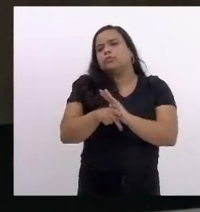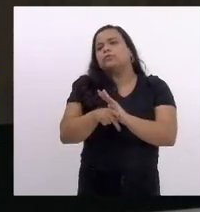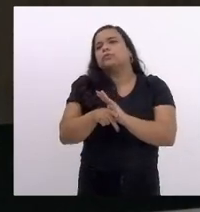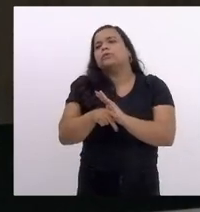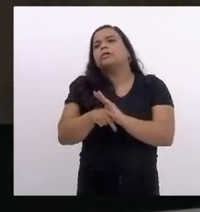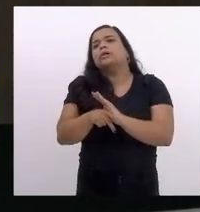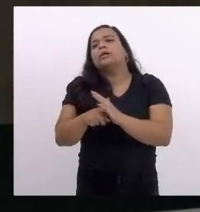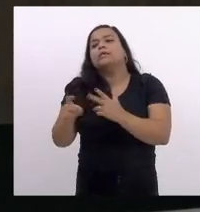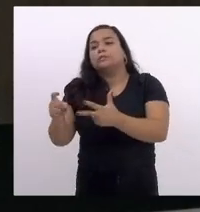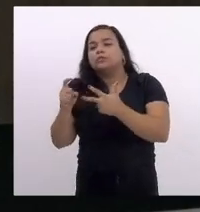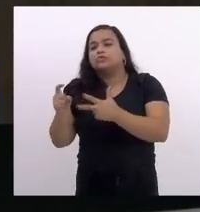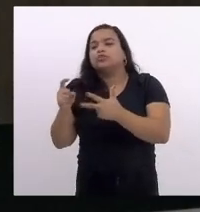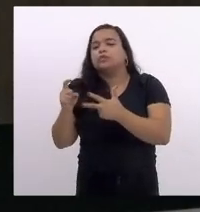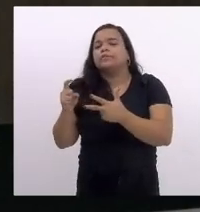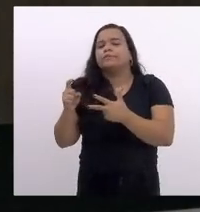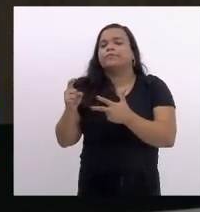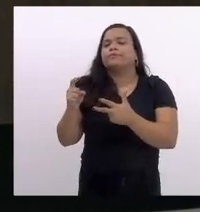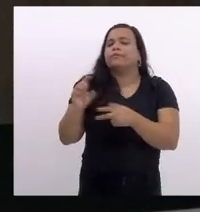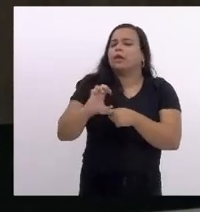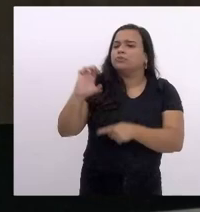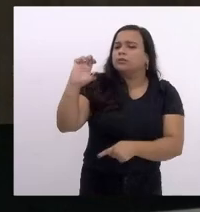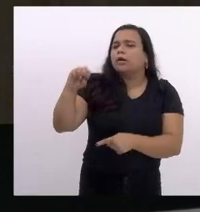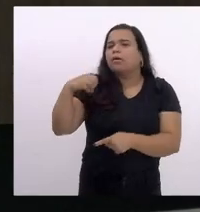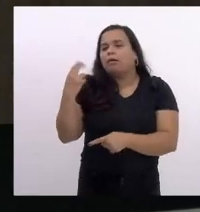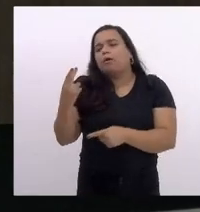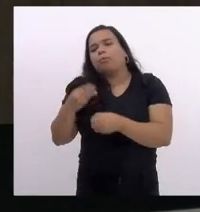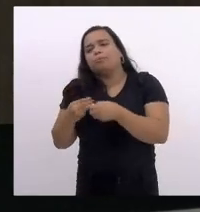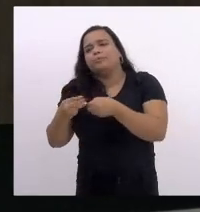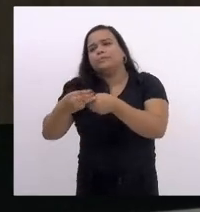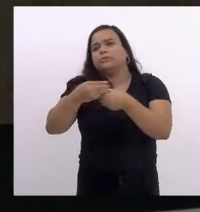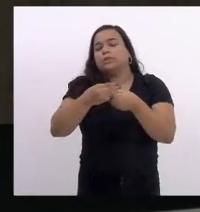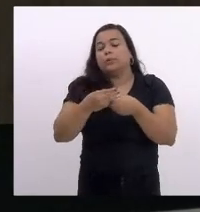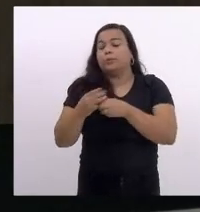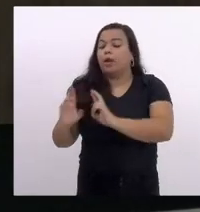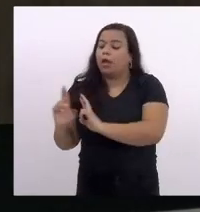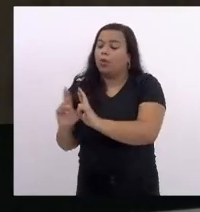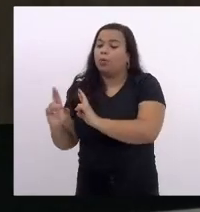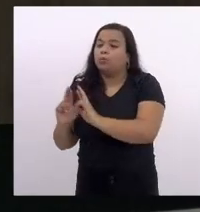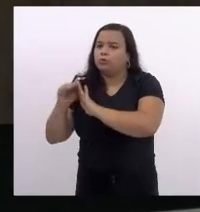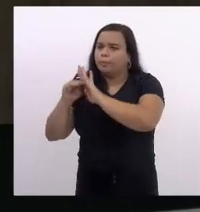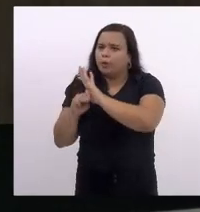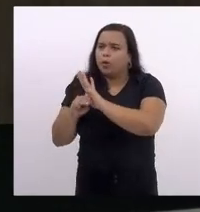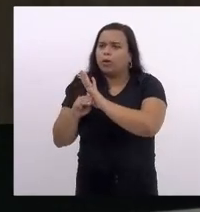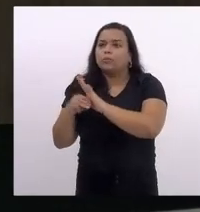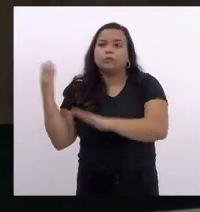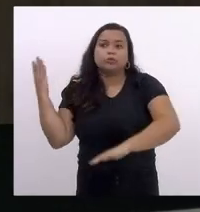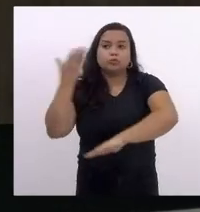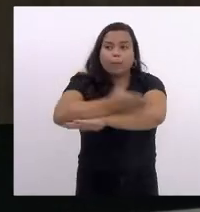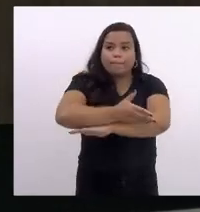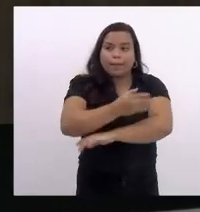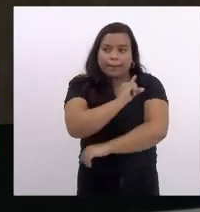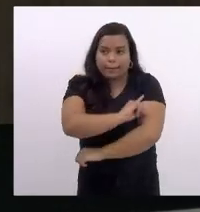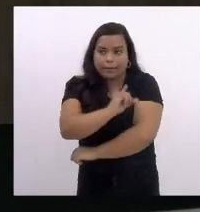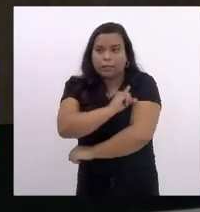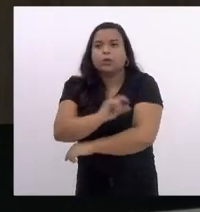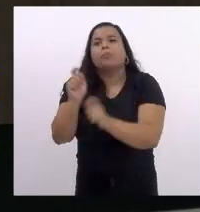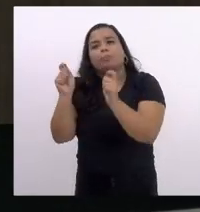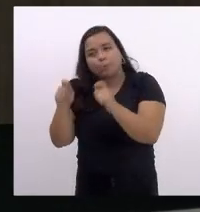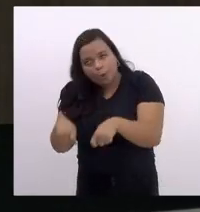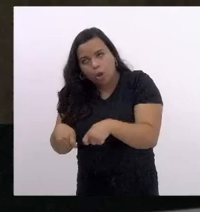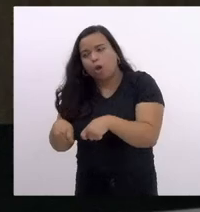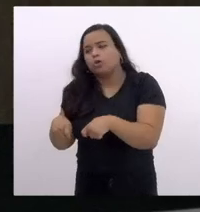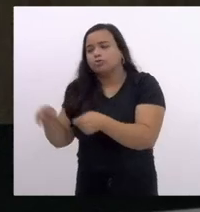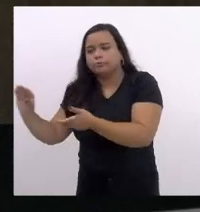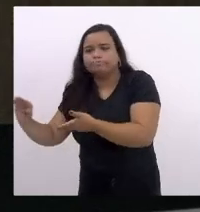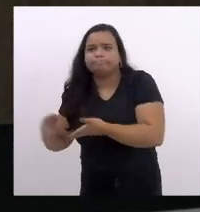ou municipal, os recursos do programa Supera Rio também poderão ser utilizados para a concessão de crédito para micro, pequenas